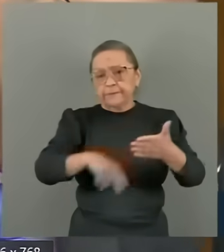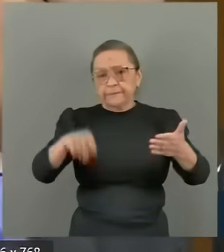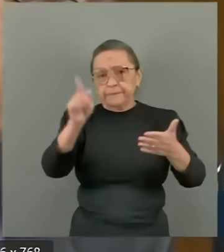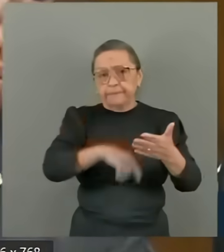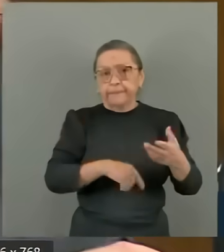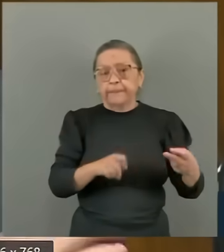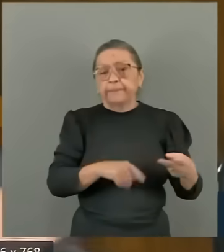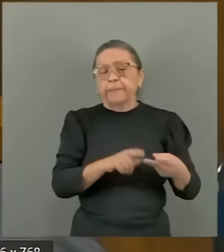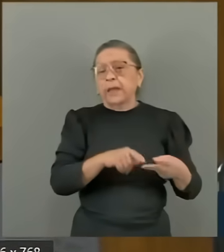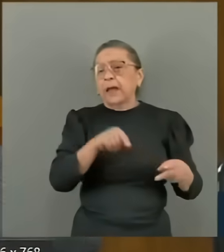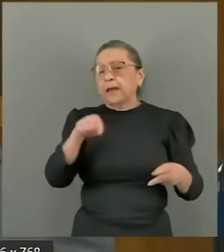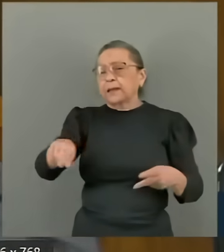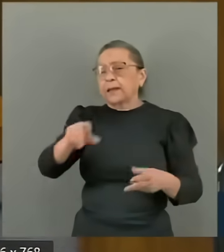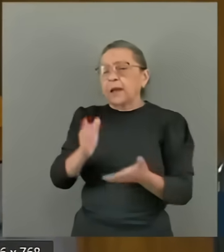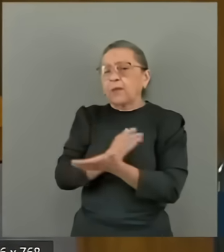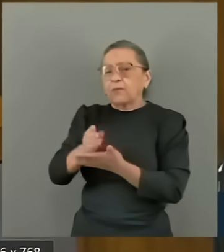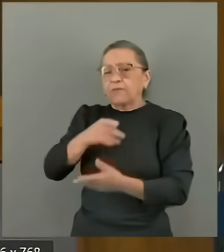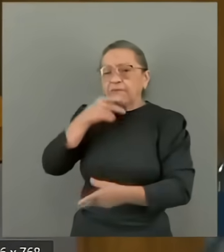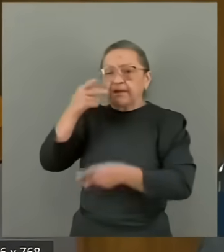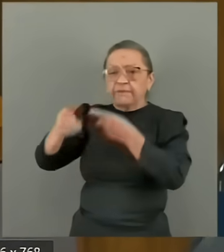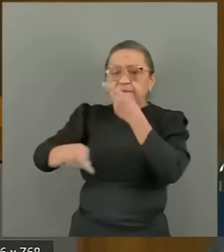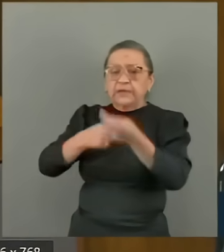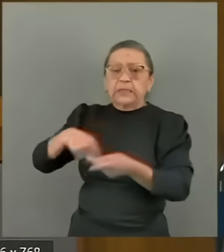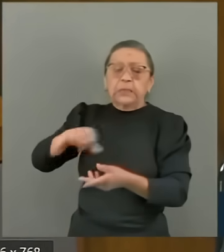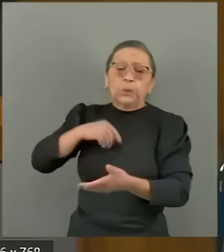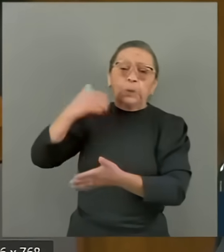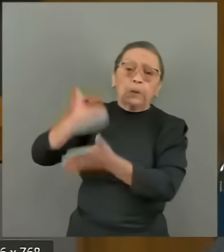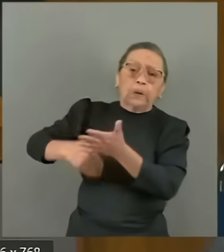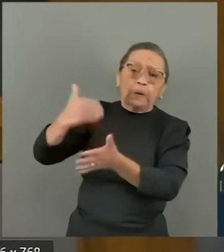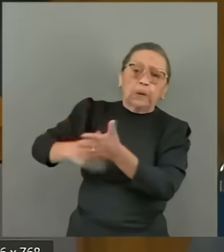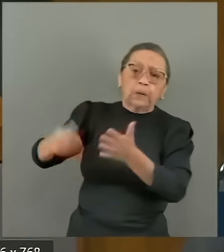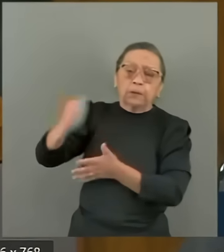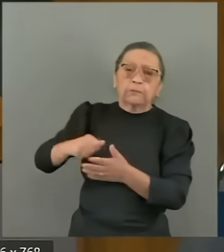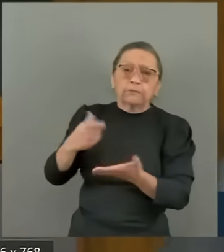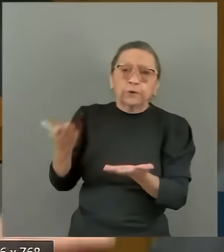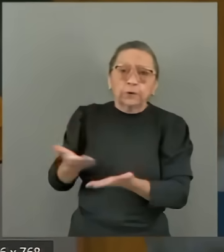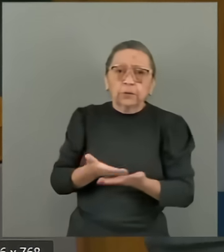um discurso aqui de que os descontos associativos foram